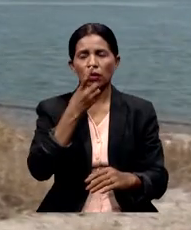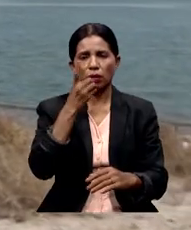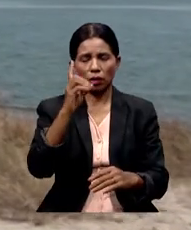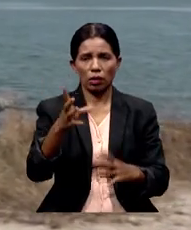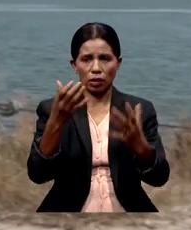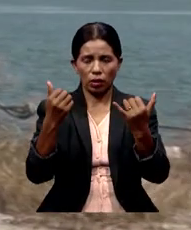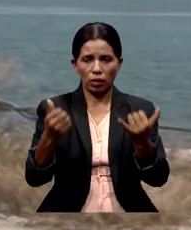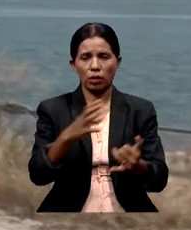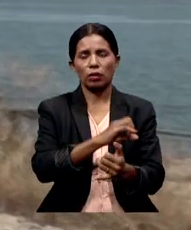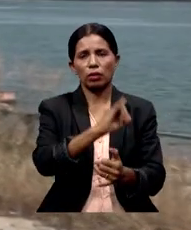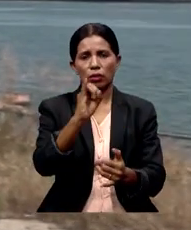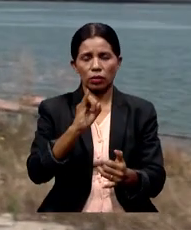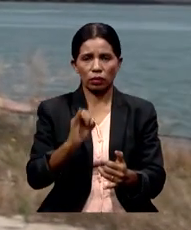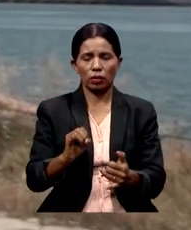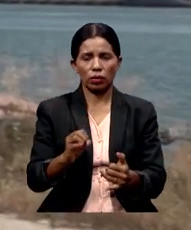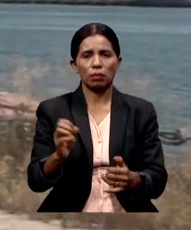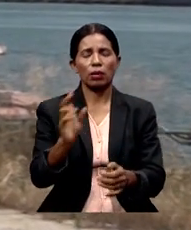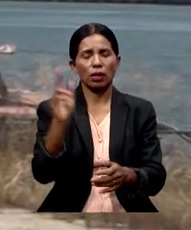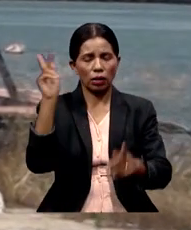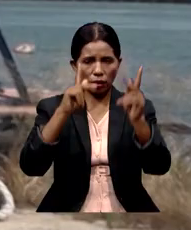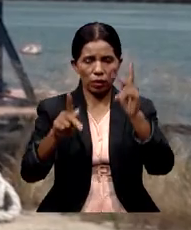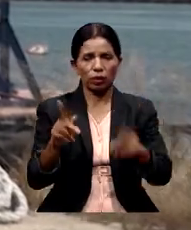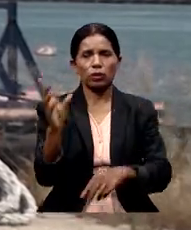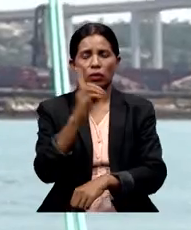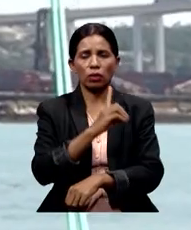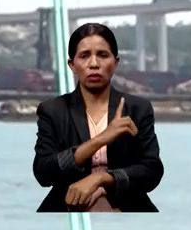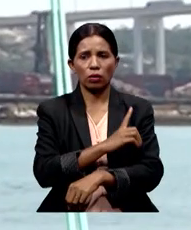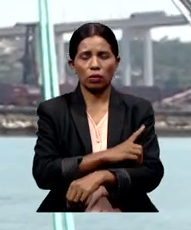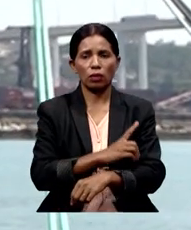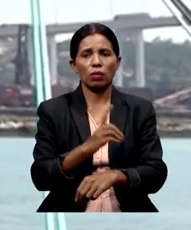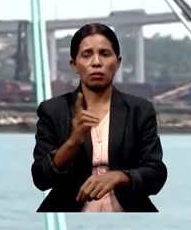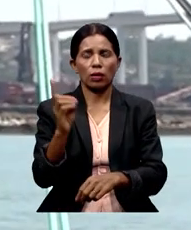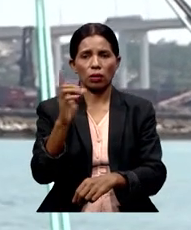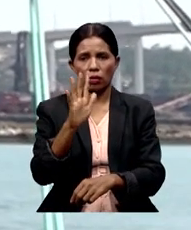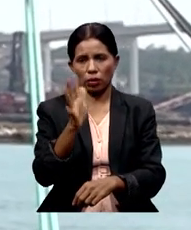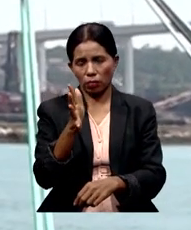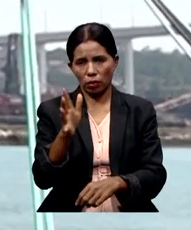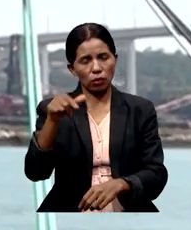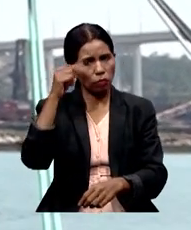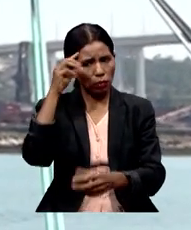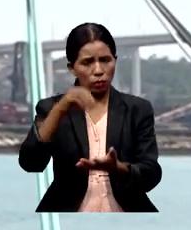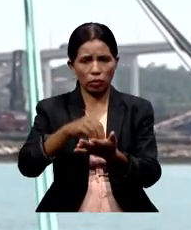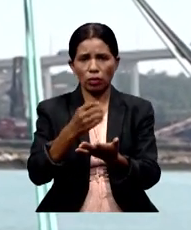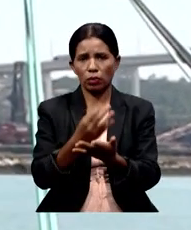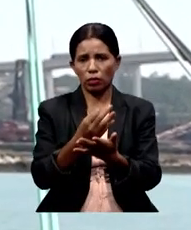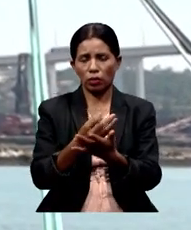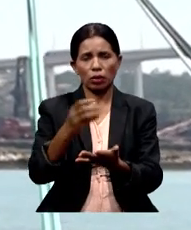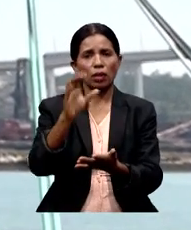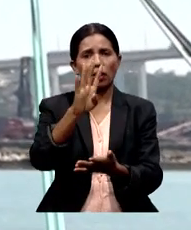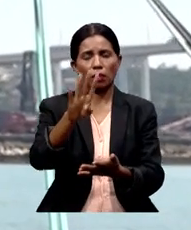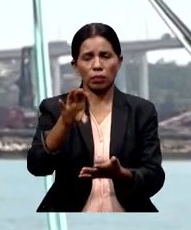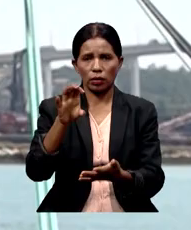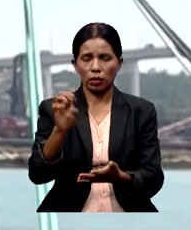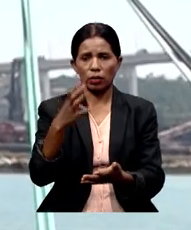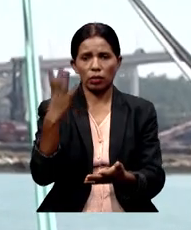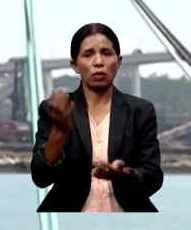ne prazo investigação ba caso rohak solok hela loron limanulu. Governo Timor Leste aloca o santo con sanulu resinhat ba aquisição